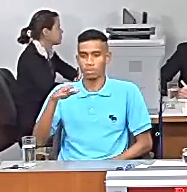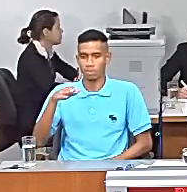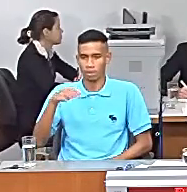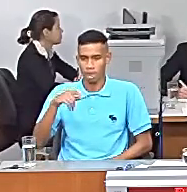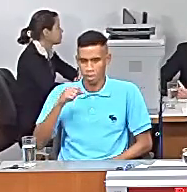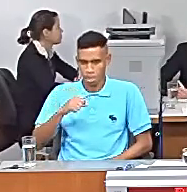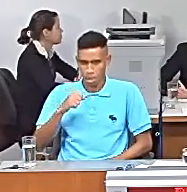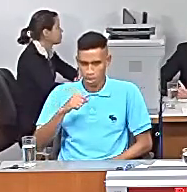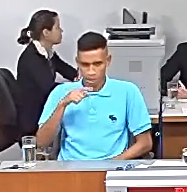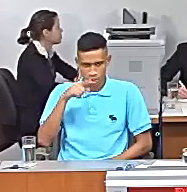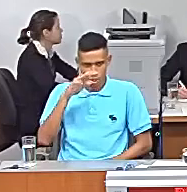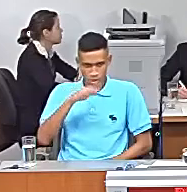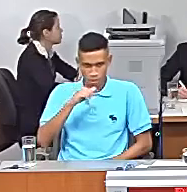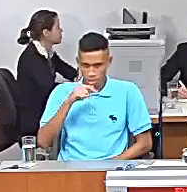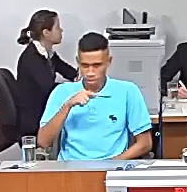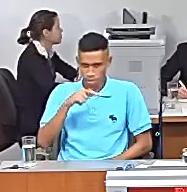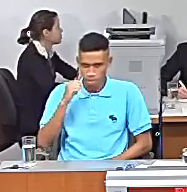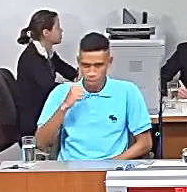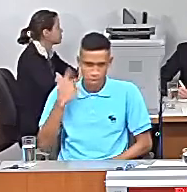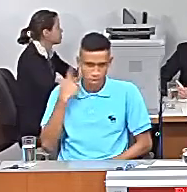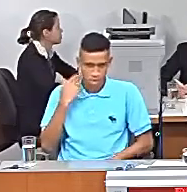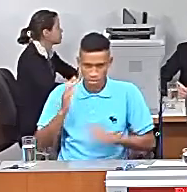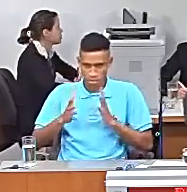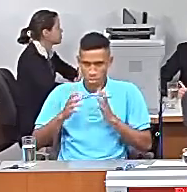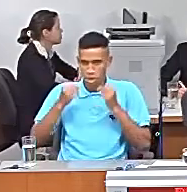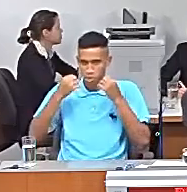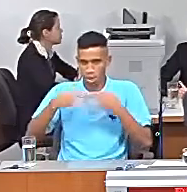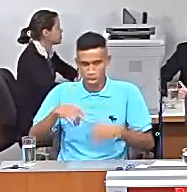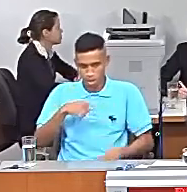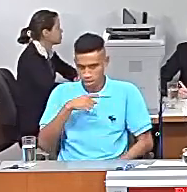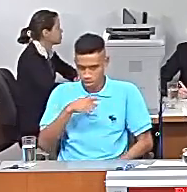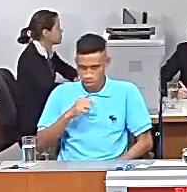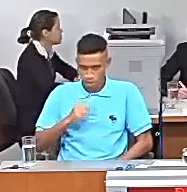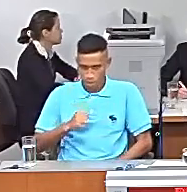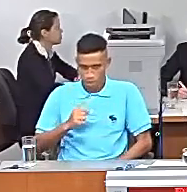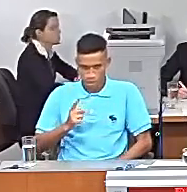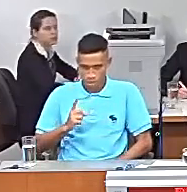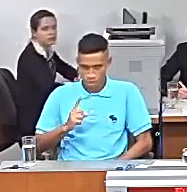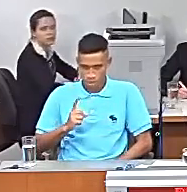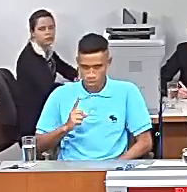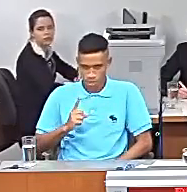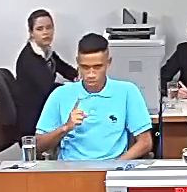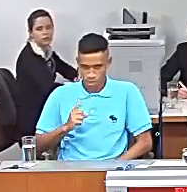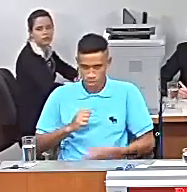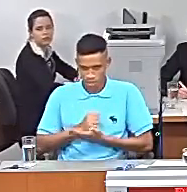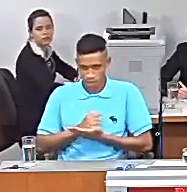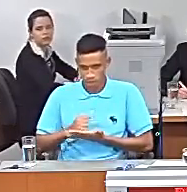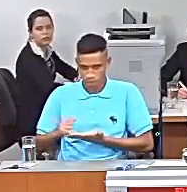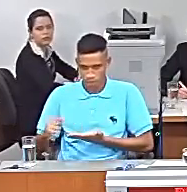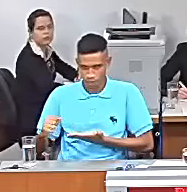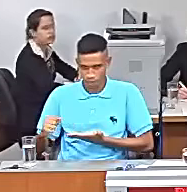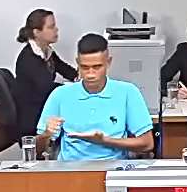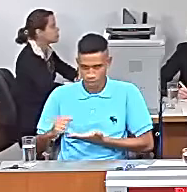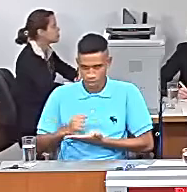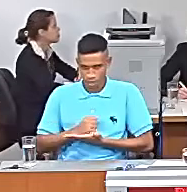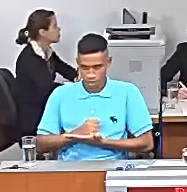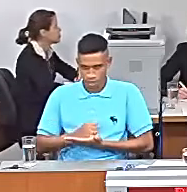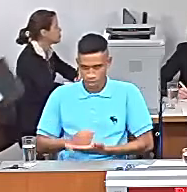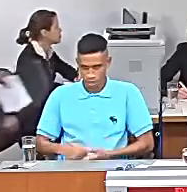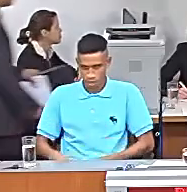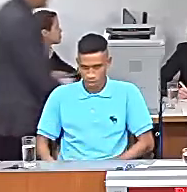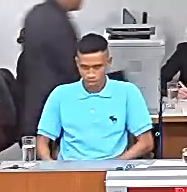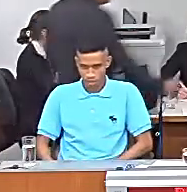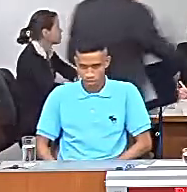nós tivemos uma situação de um surdo, ele recebeu duas intimações e não entendeu.